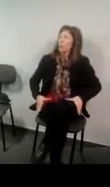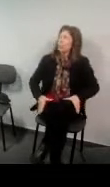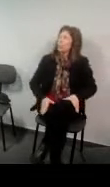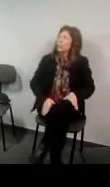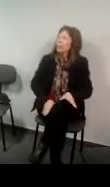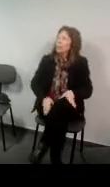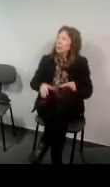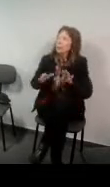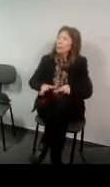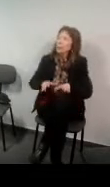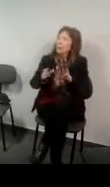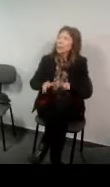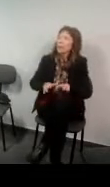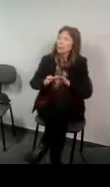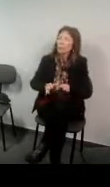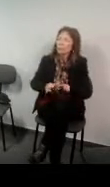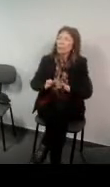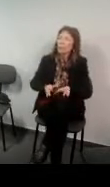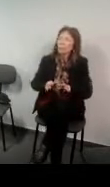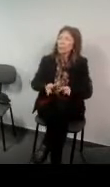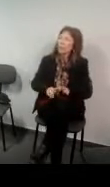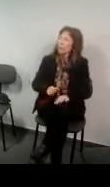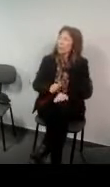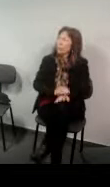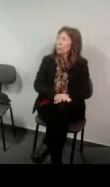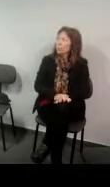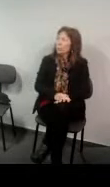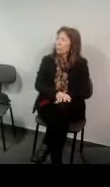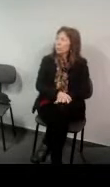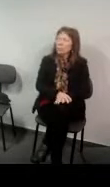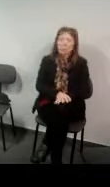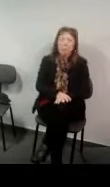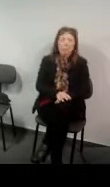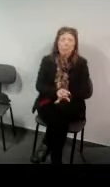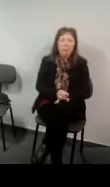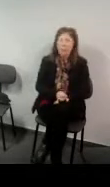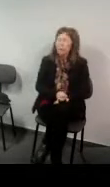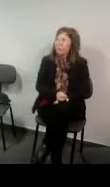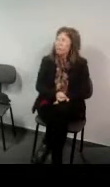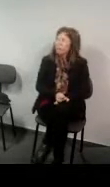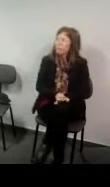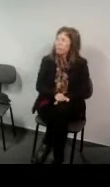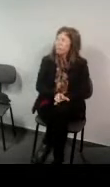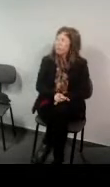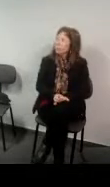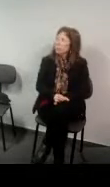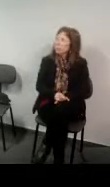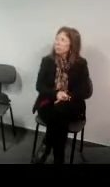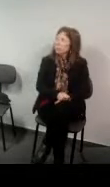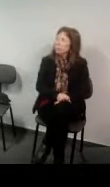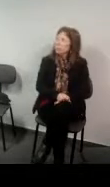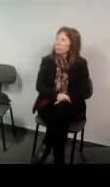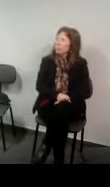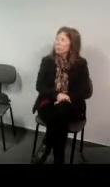fralda. Aí foi lá, concentrava ali, tal, não melhorou. Concentrou. Melhorou. Contato agradecedor da